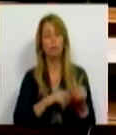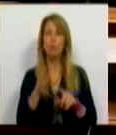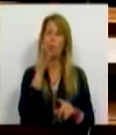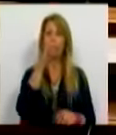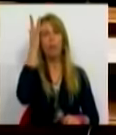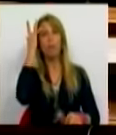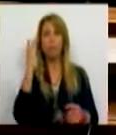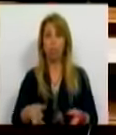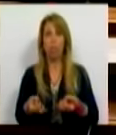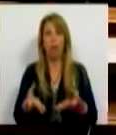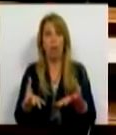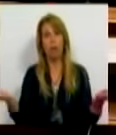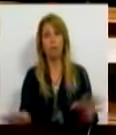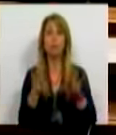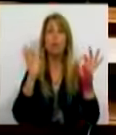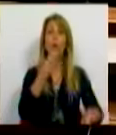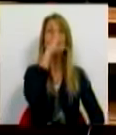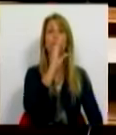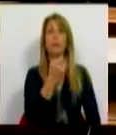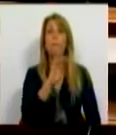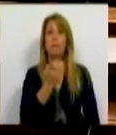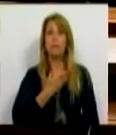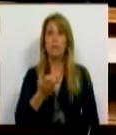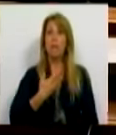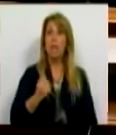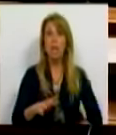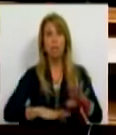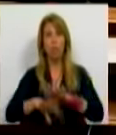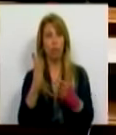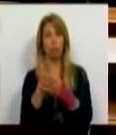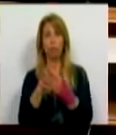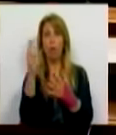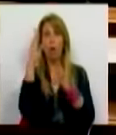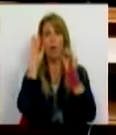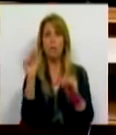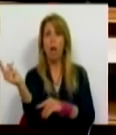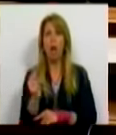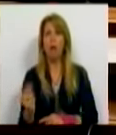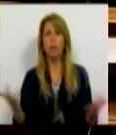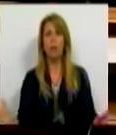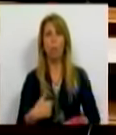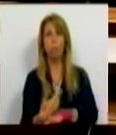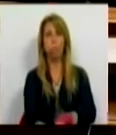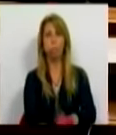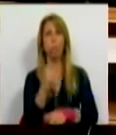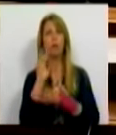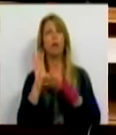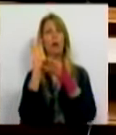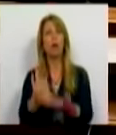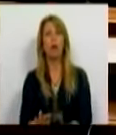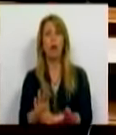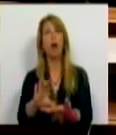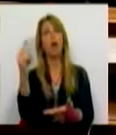é o que o Governo PSD-CDS fez com as escolas do ensino artístico, atrasando os procedimentos necessários ao financiamento devido